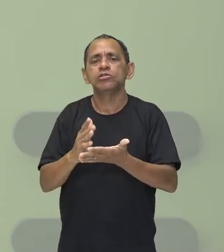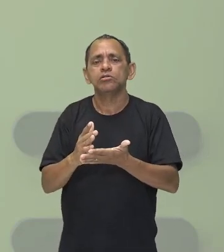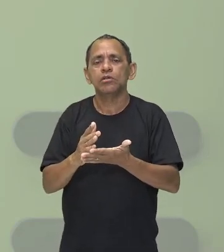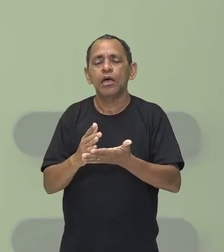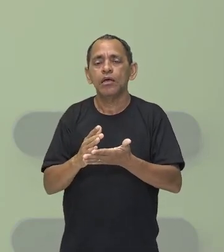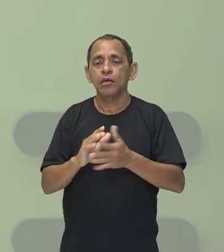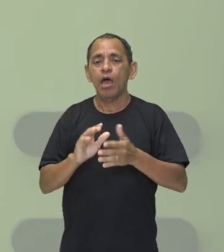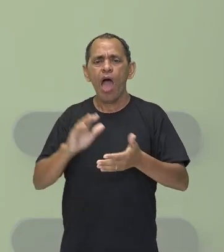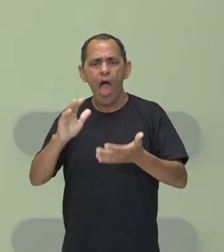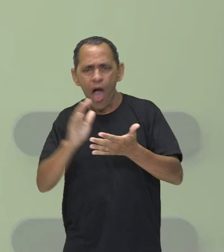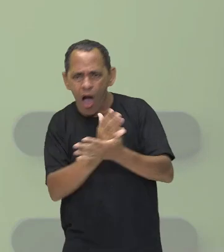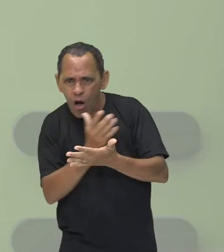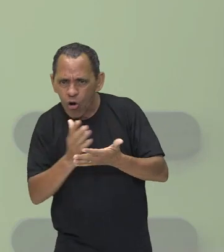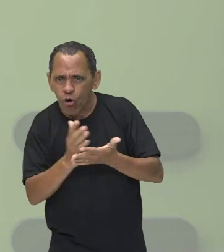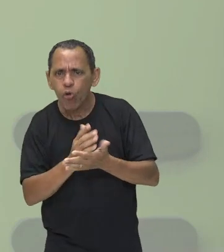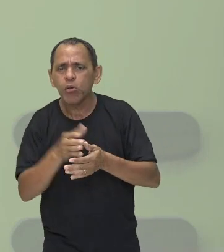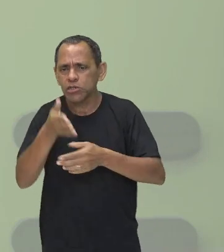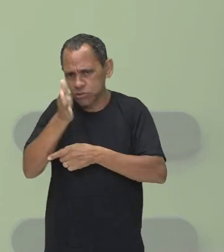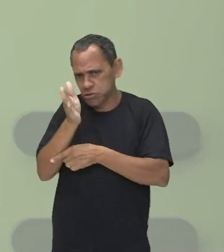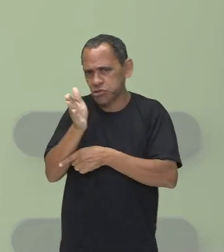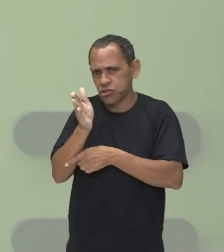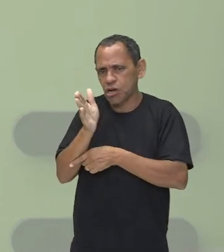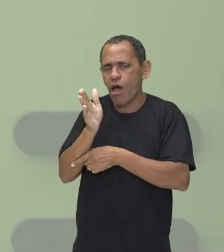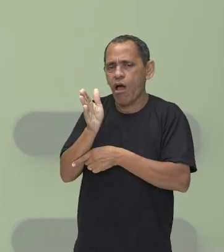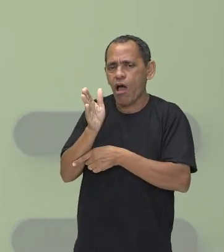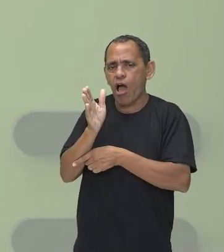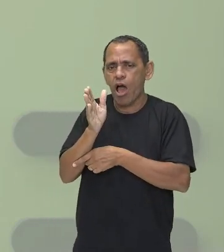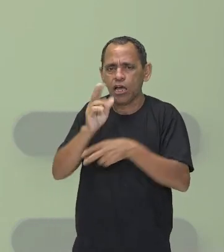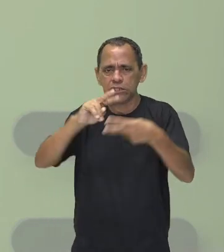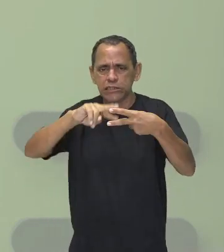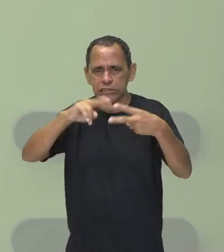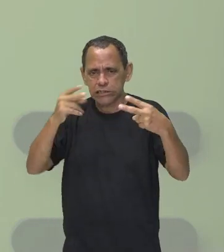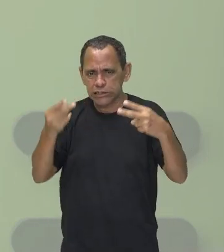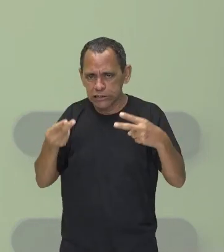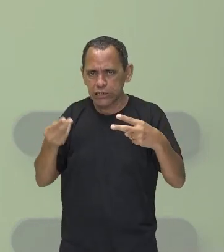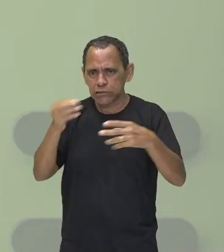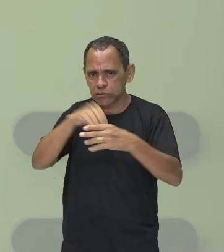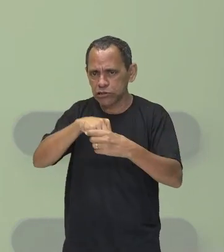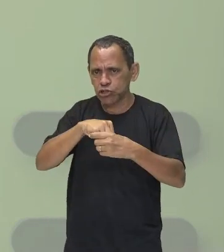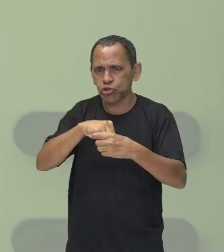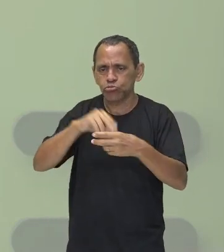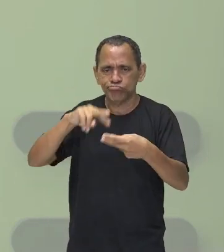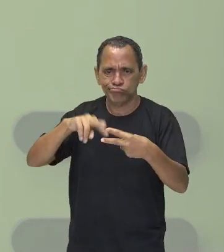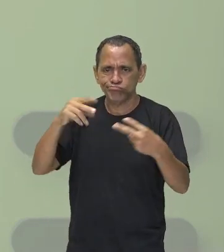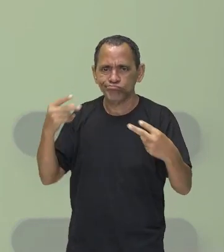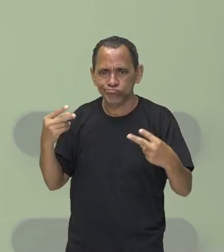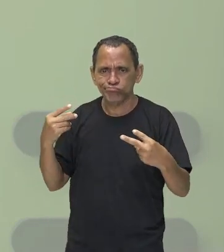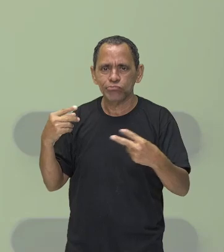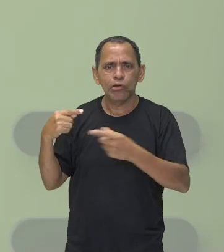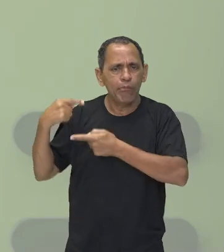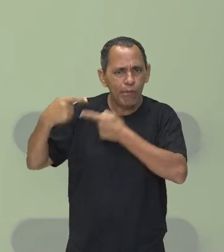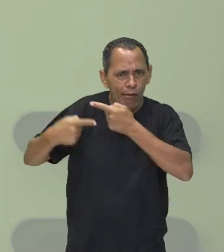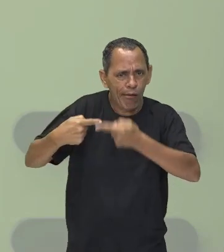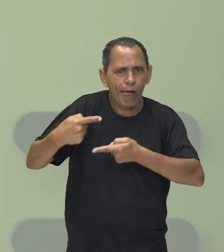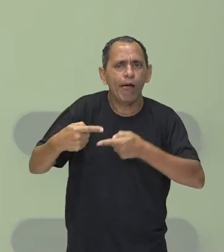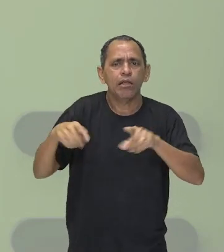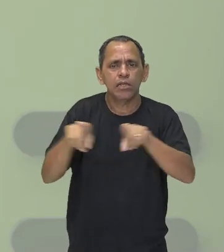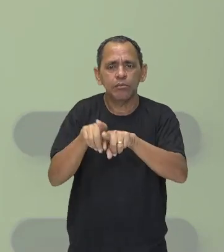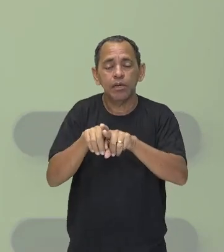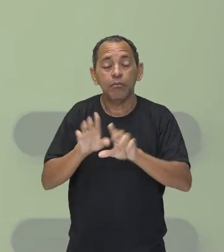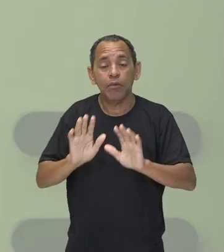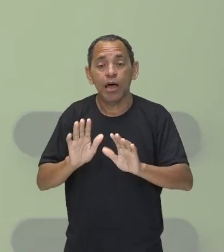pré-determinadas no nosso código genético, mas só se manifestam a partir do momento que você sofre um processo de estresse, né? Ele que